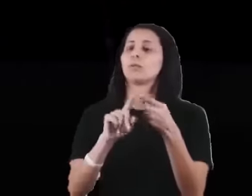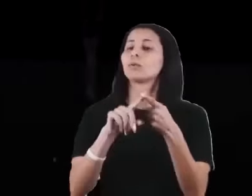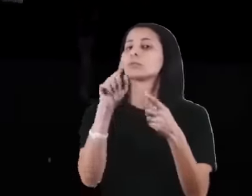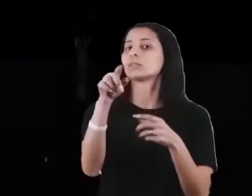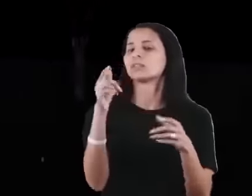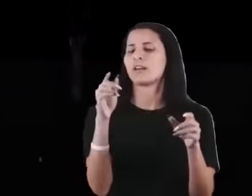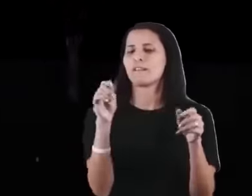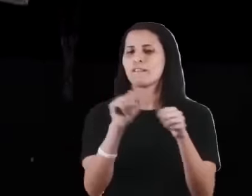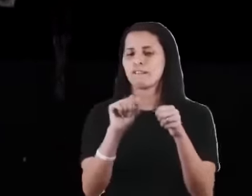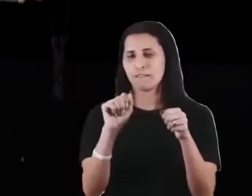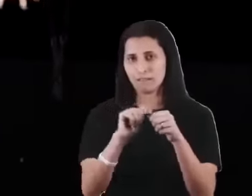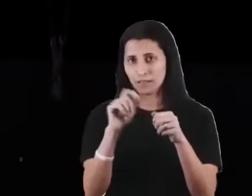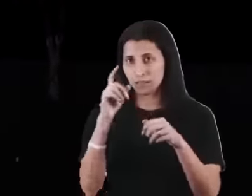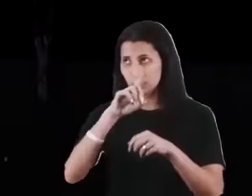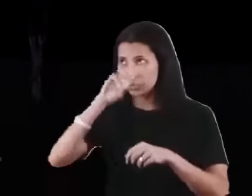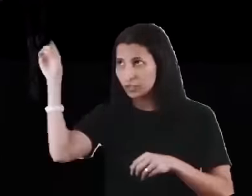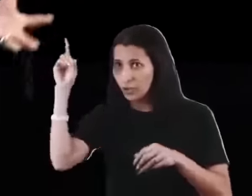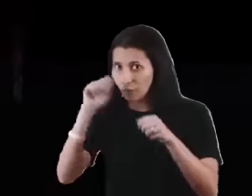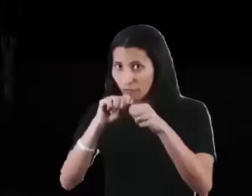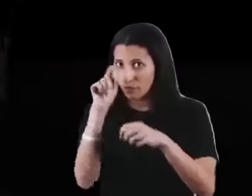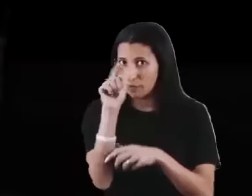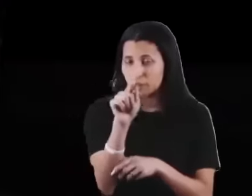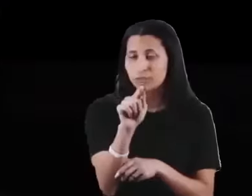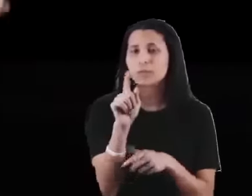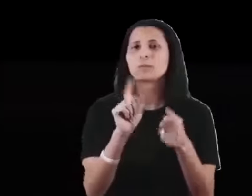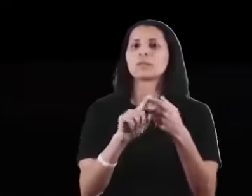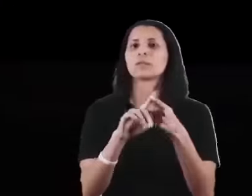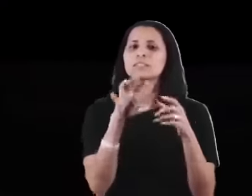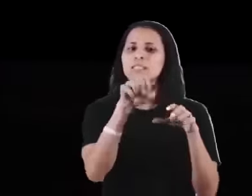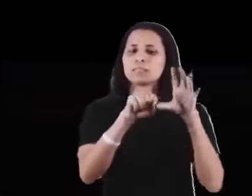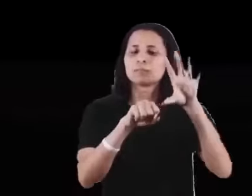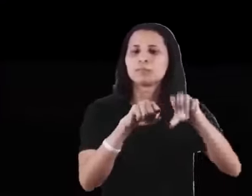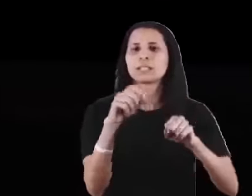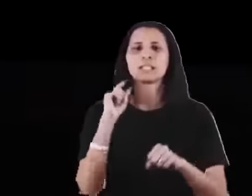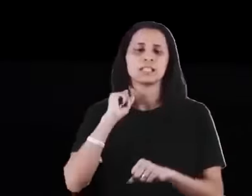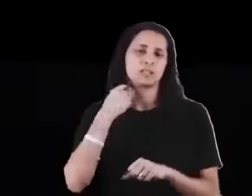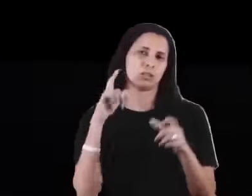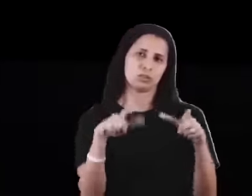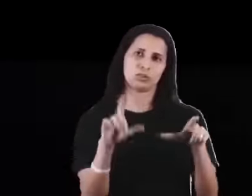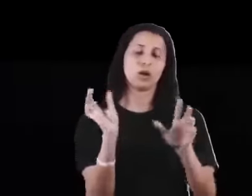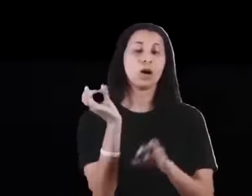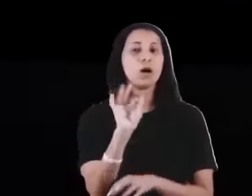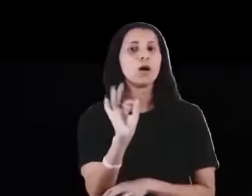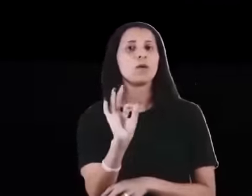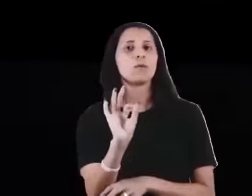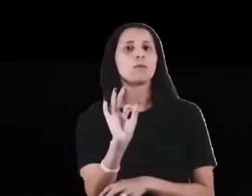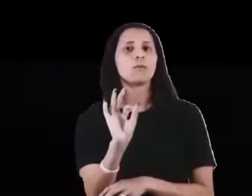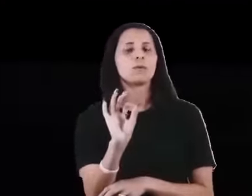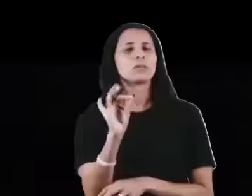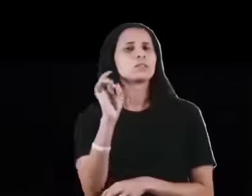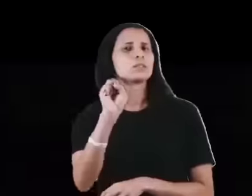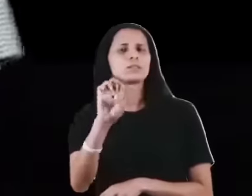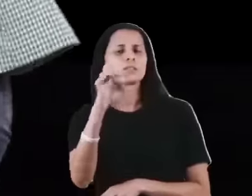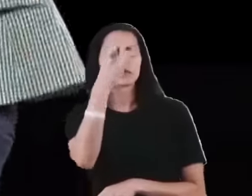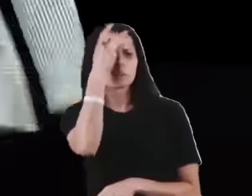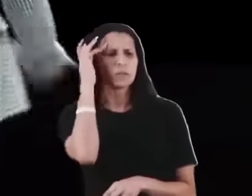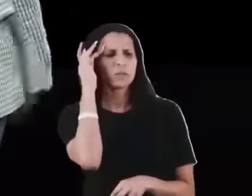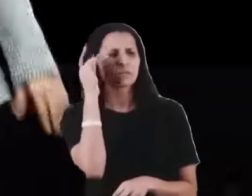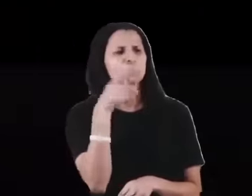tem tem tanta gente aqui que tá apodrecendo que tá segurando lixo Por que falaram isso para mim rapaz joga de volta para